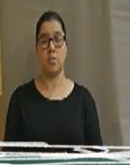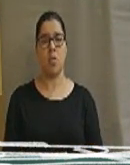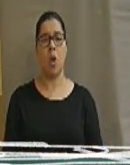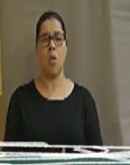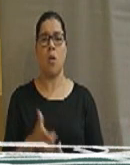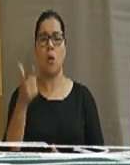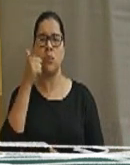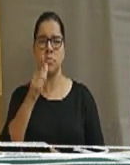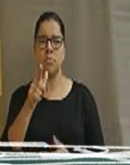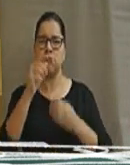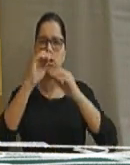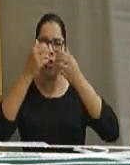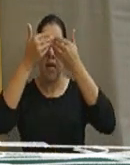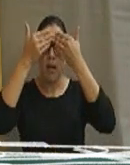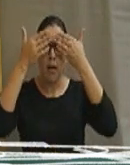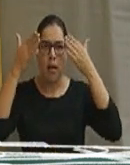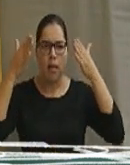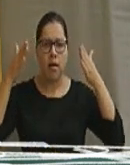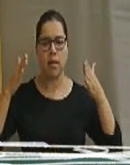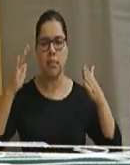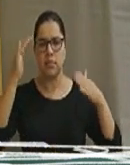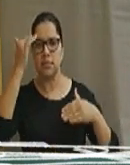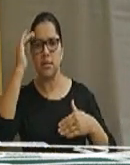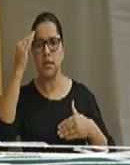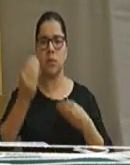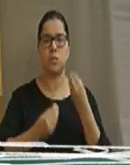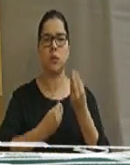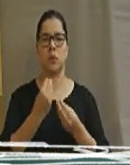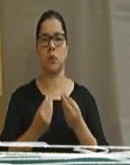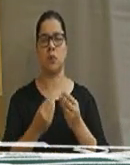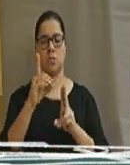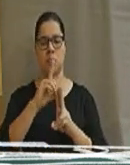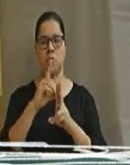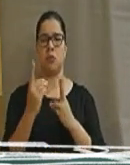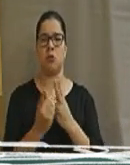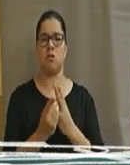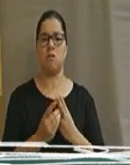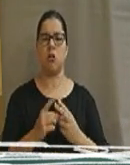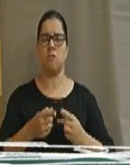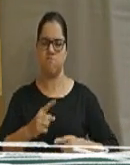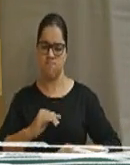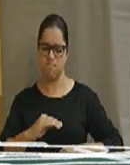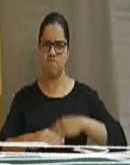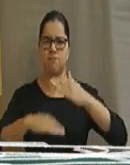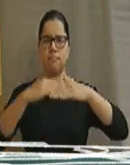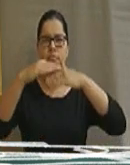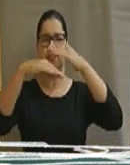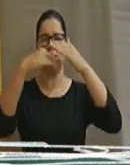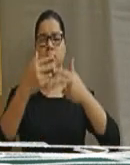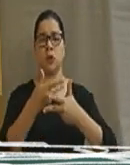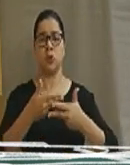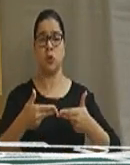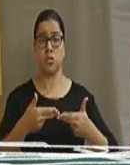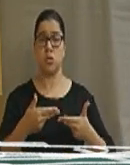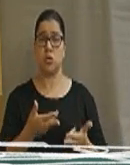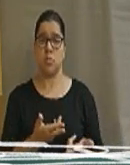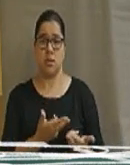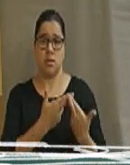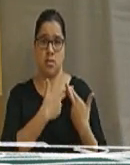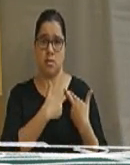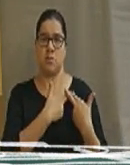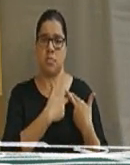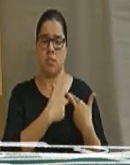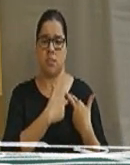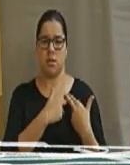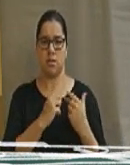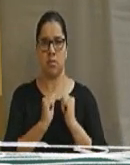enxergando possibilidades para que a universidade consiga avançar cada vez mais na sua missão junto à sociedade,